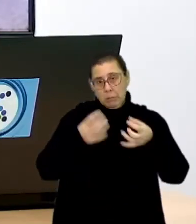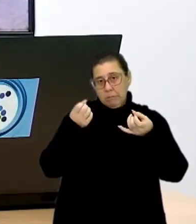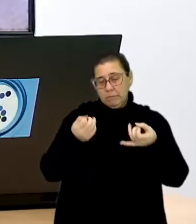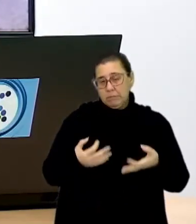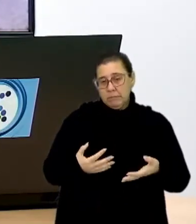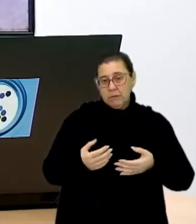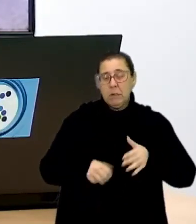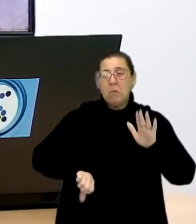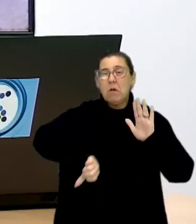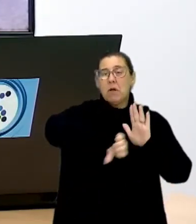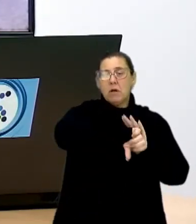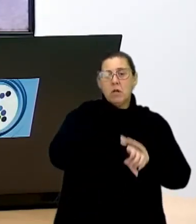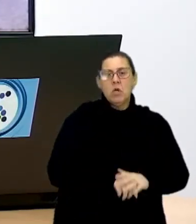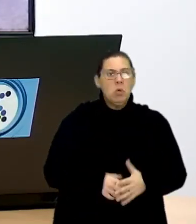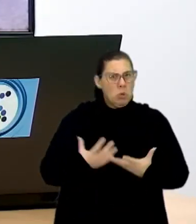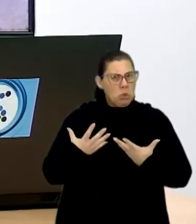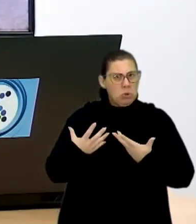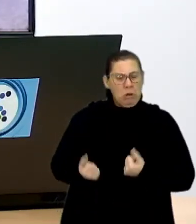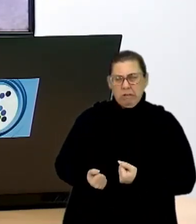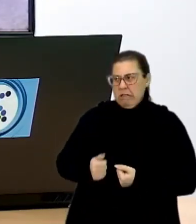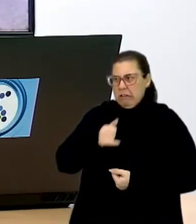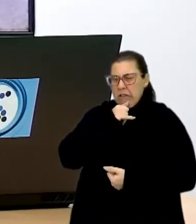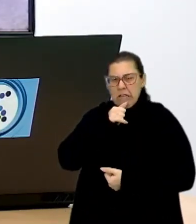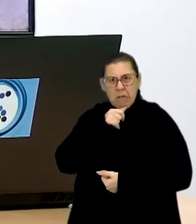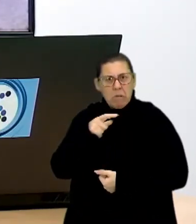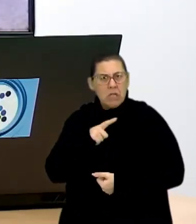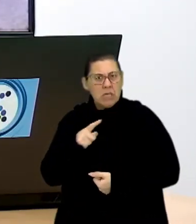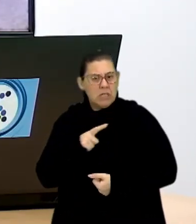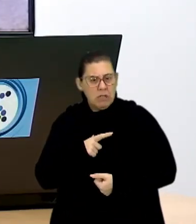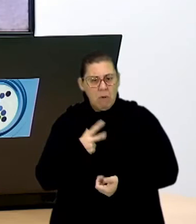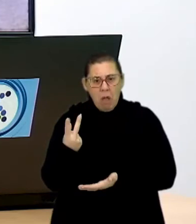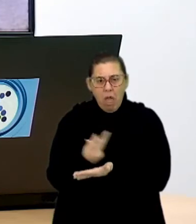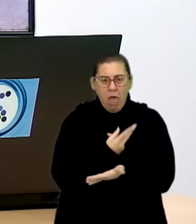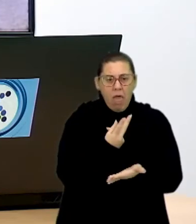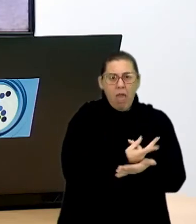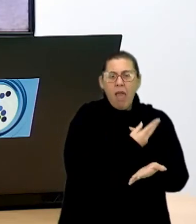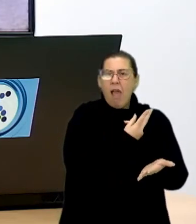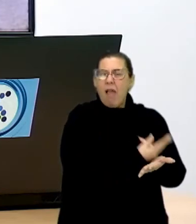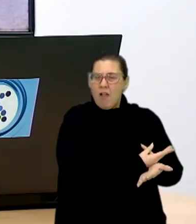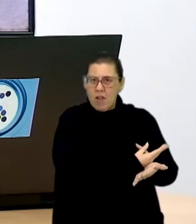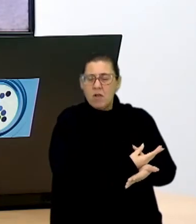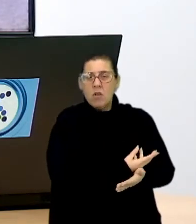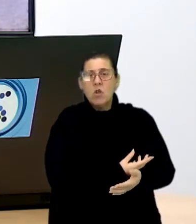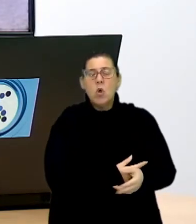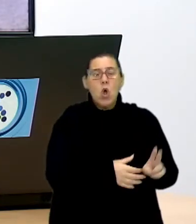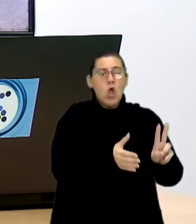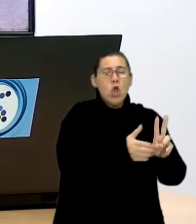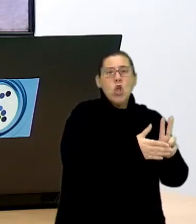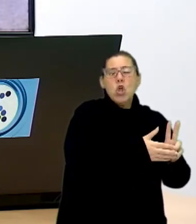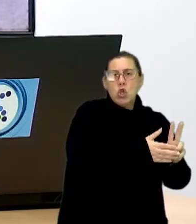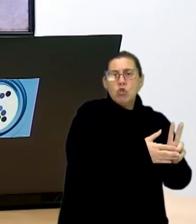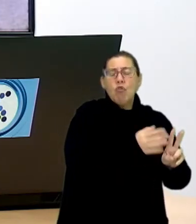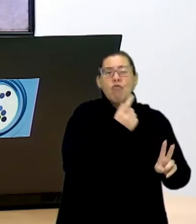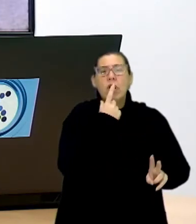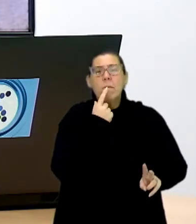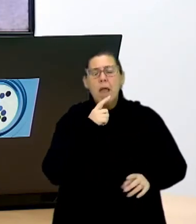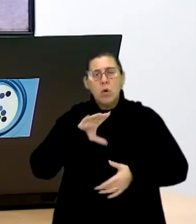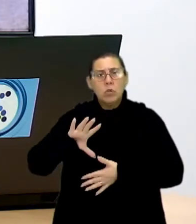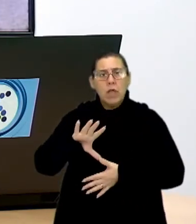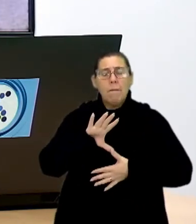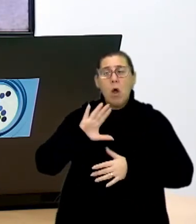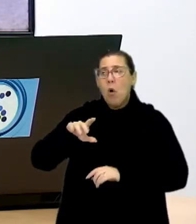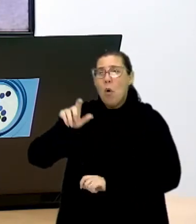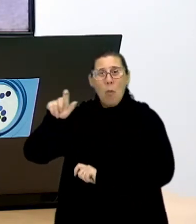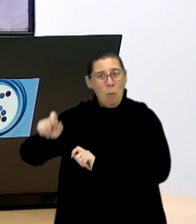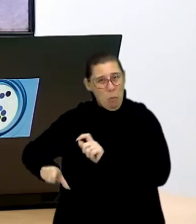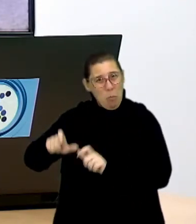sobre esse crime. Não admito, por exemplo, que tenha havido um grande erro em relação aos índios vermelhos da América ou o povo negro